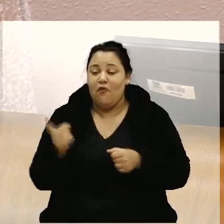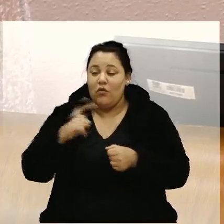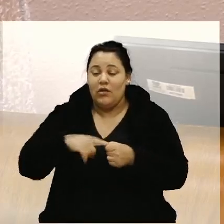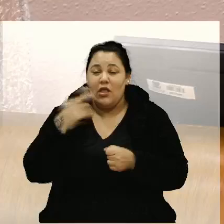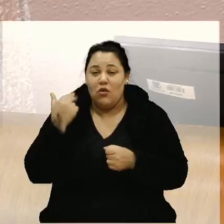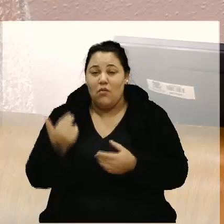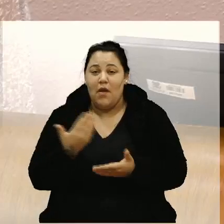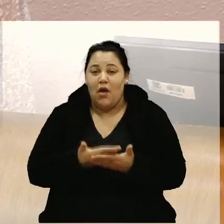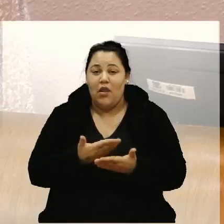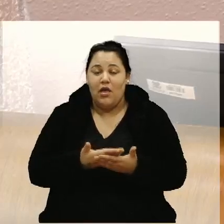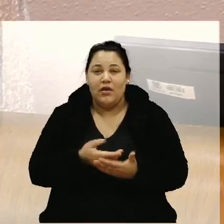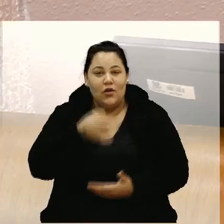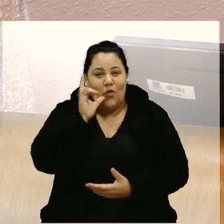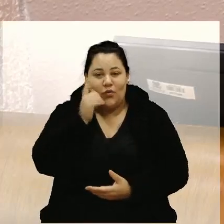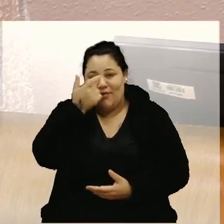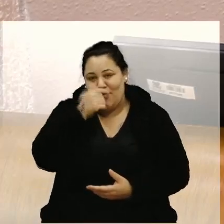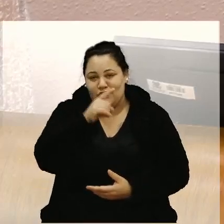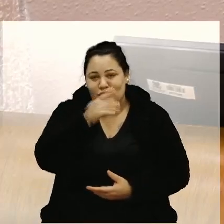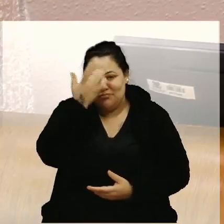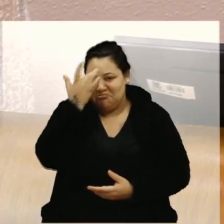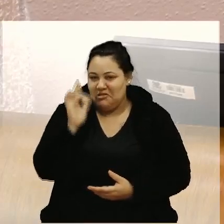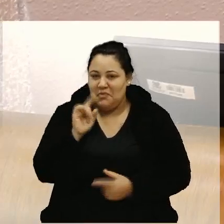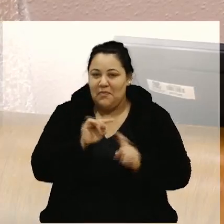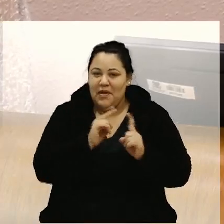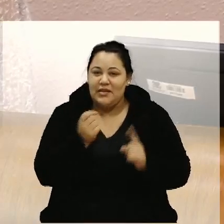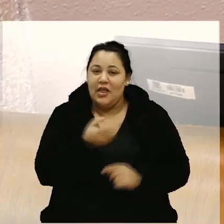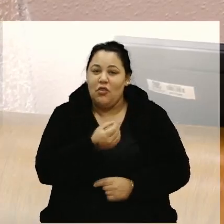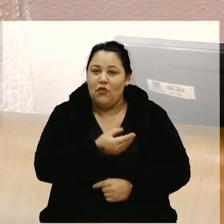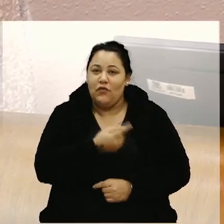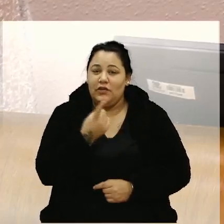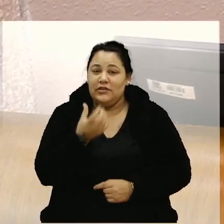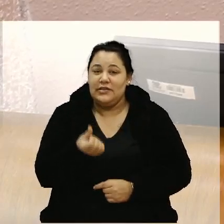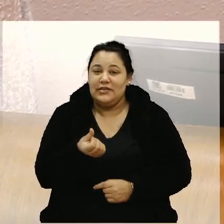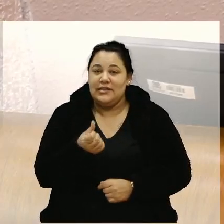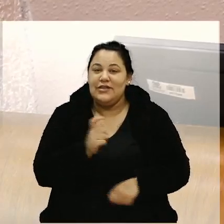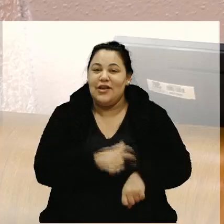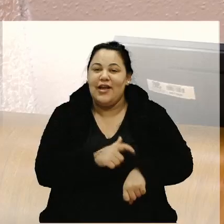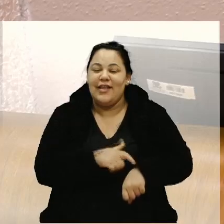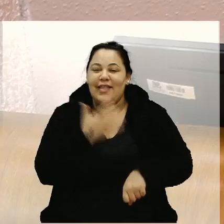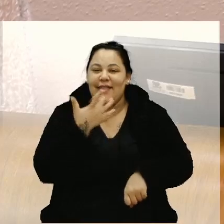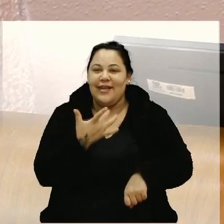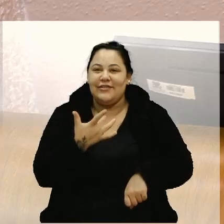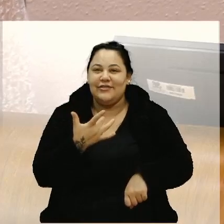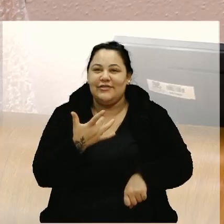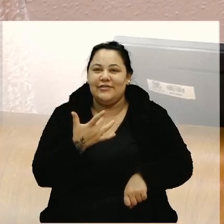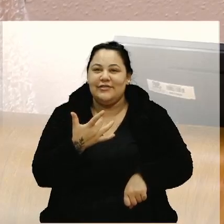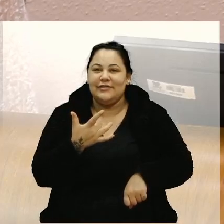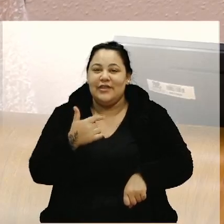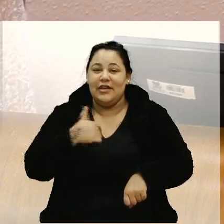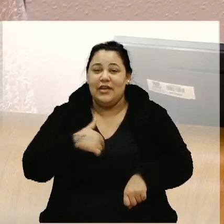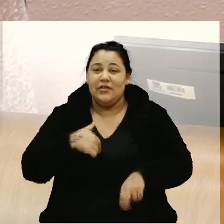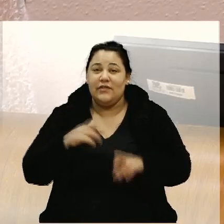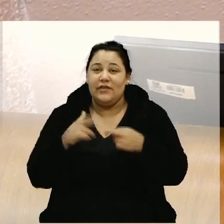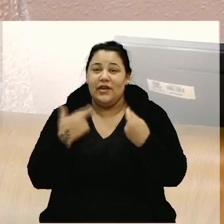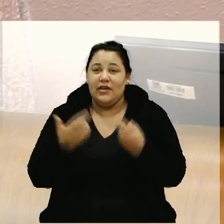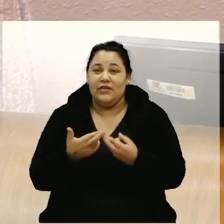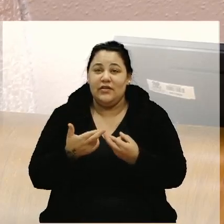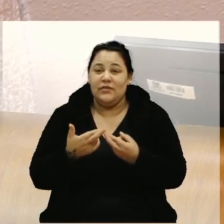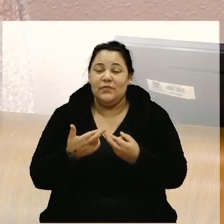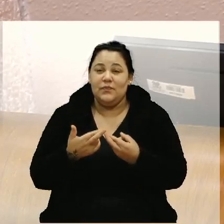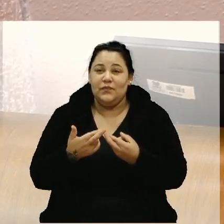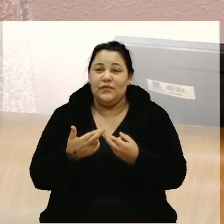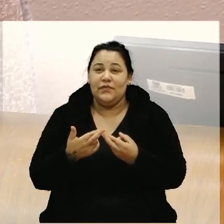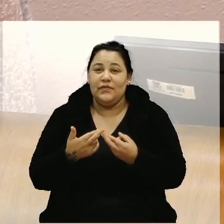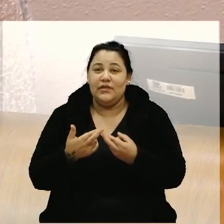exemplo, o senhor com certeza não sabia, mas é uma novidade, às 16 horas de ontem eu estava na SMED em reunião para